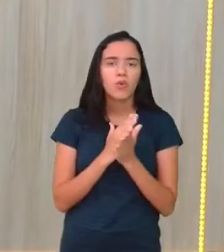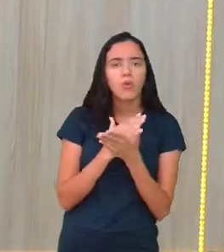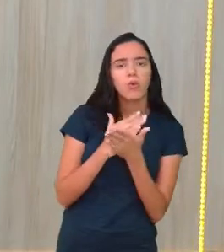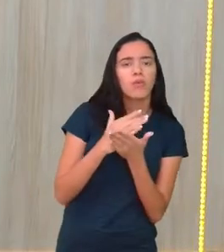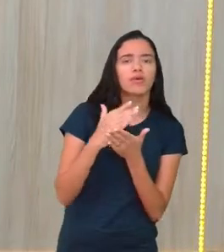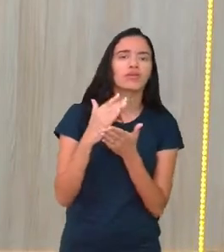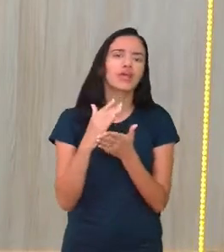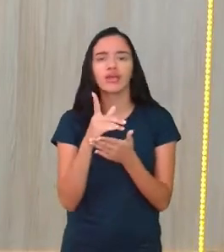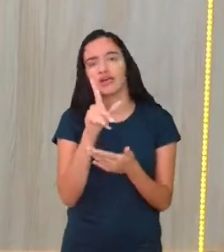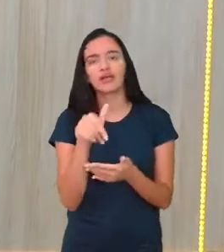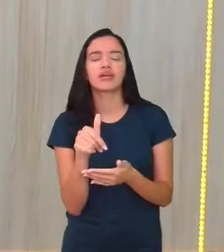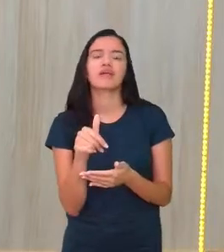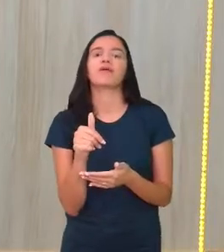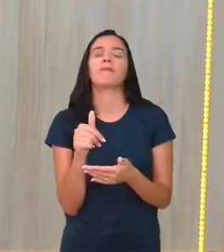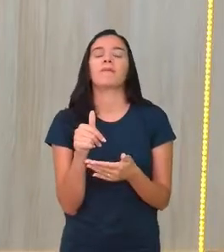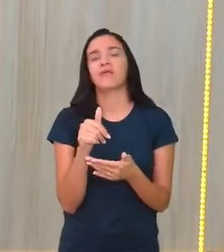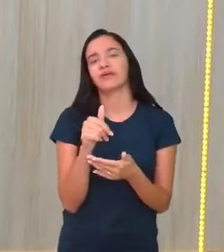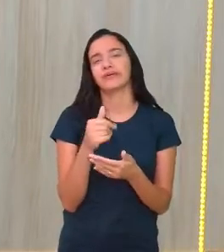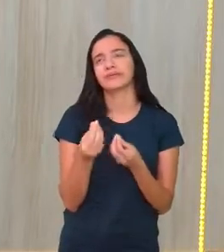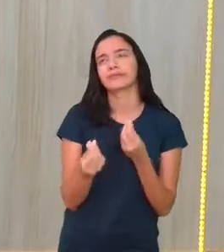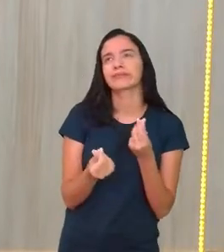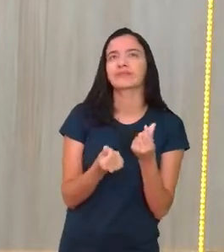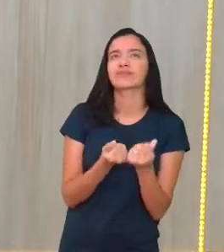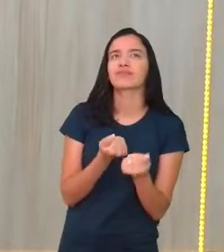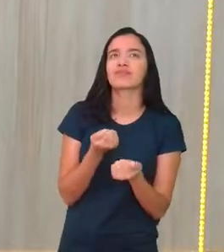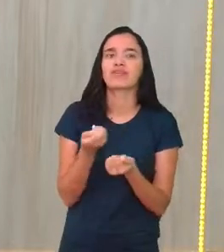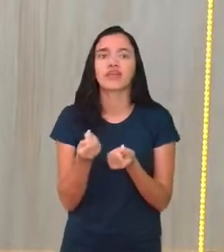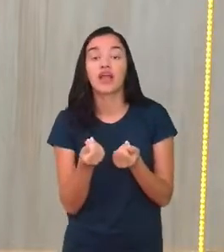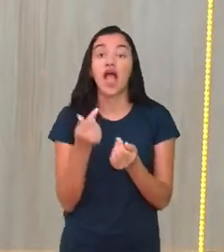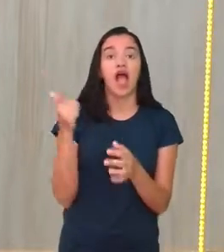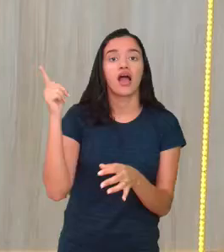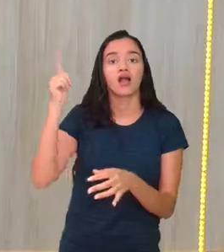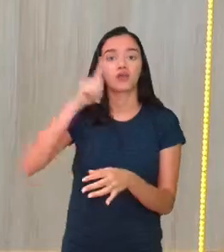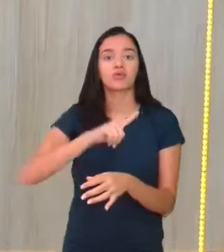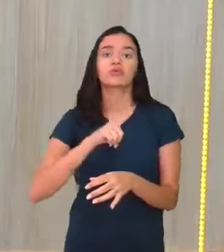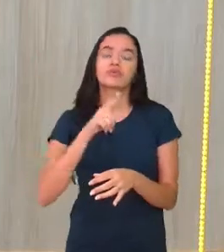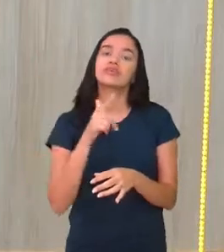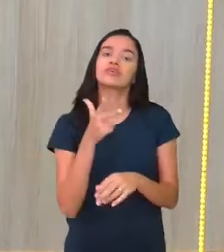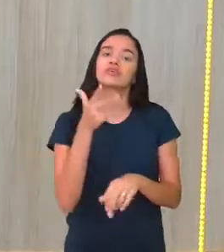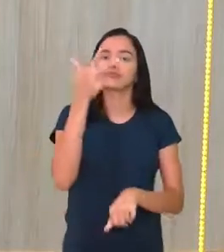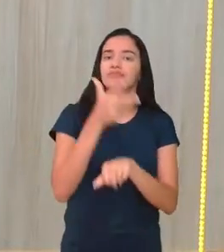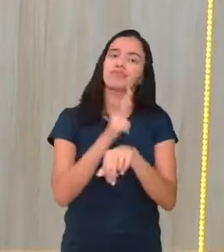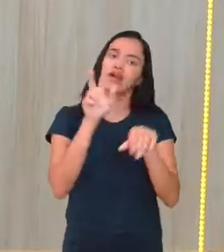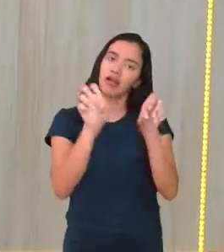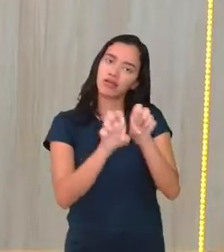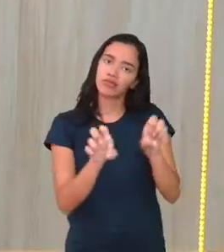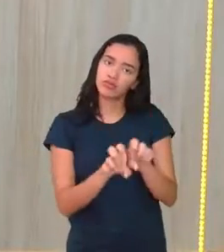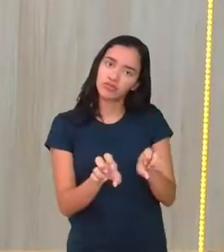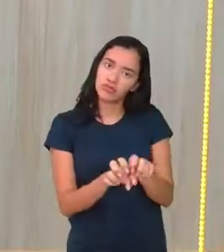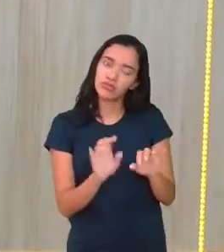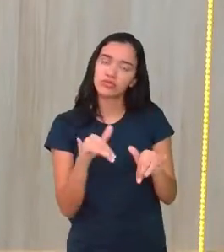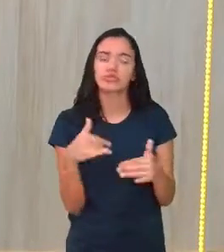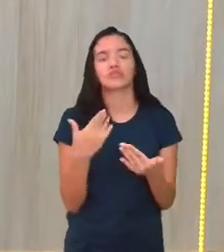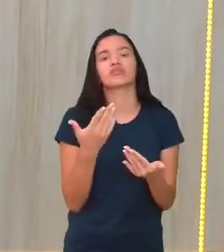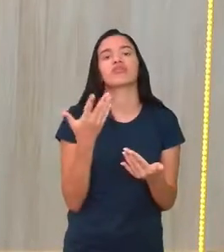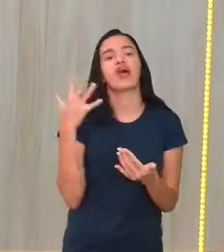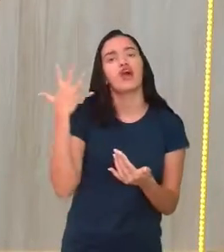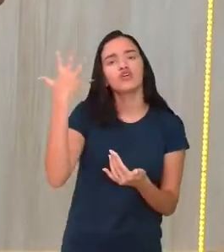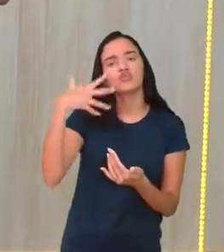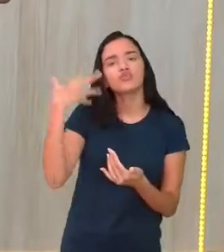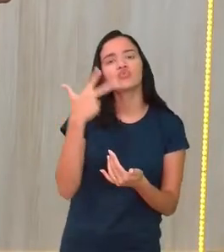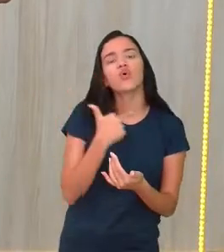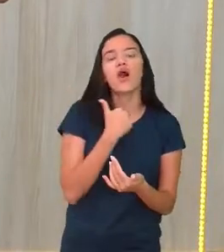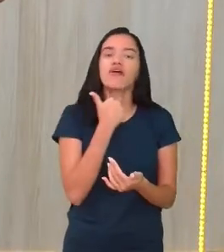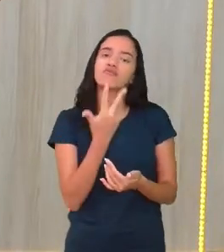começou a conseguir gravar, né, conseguir gravar o som, a